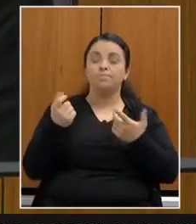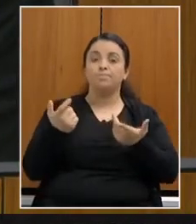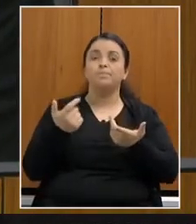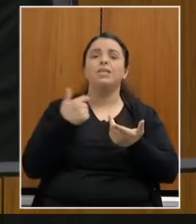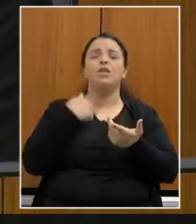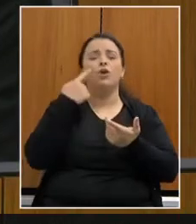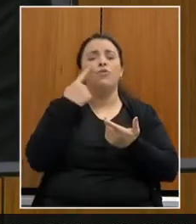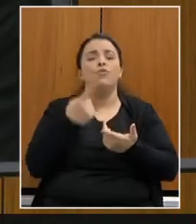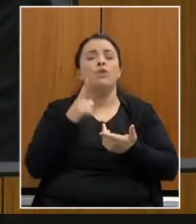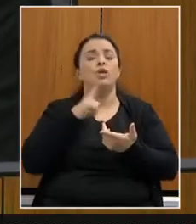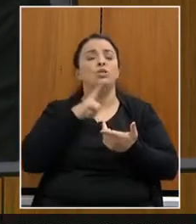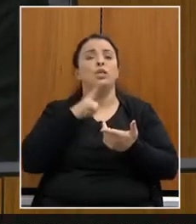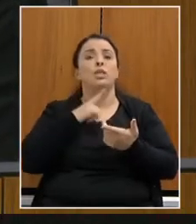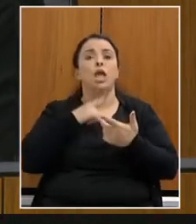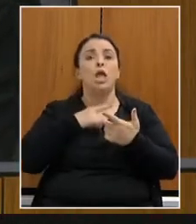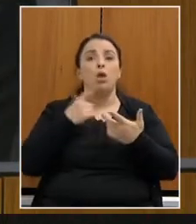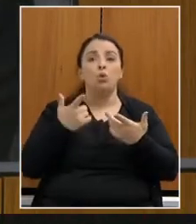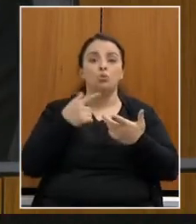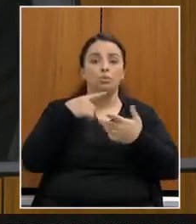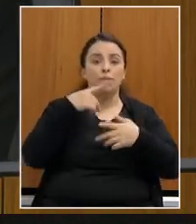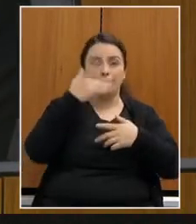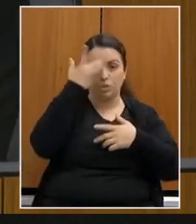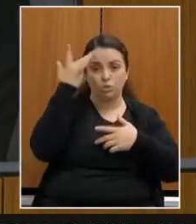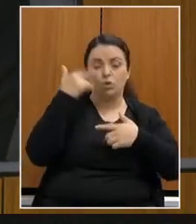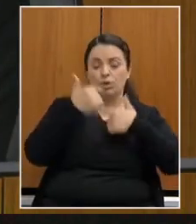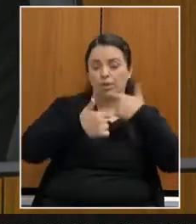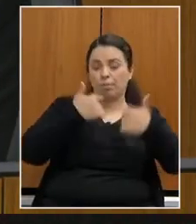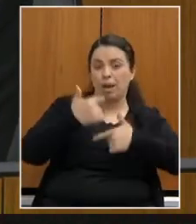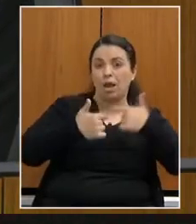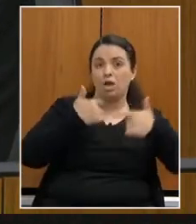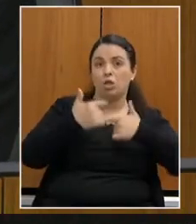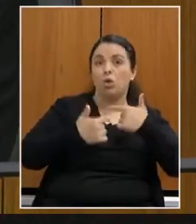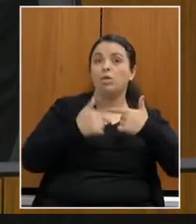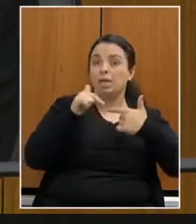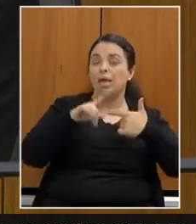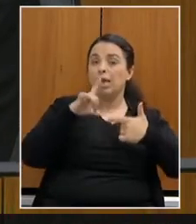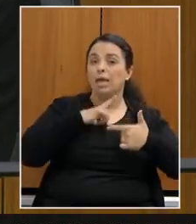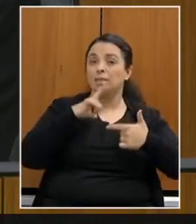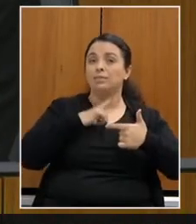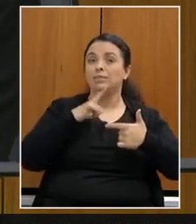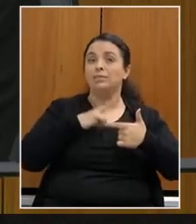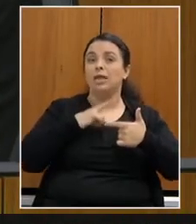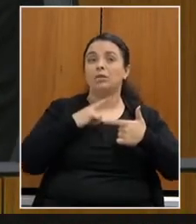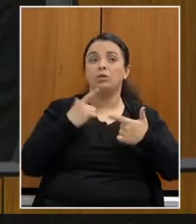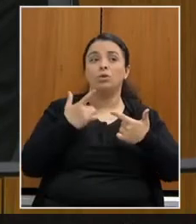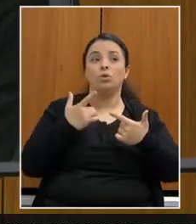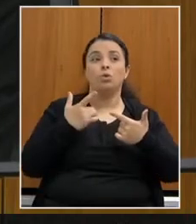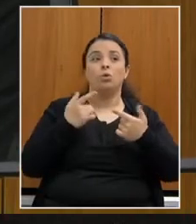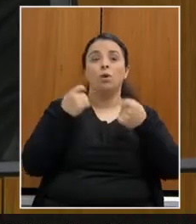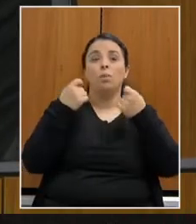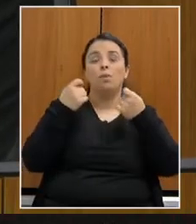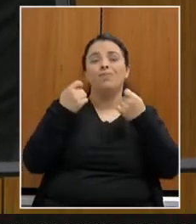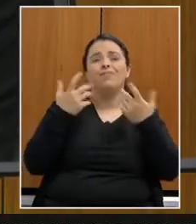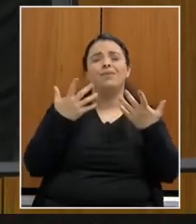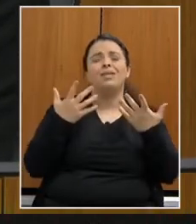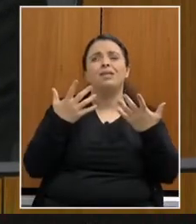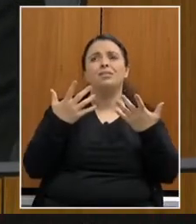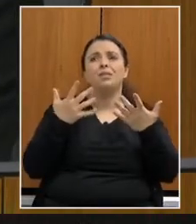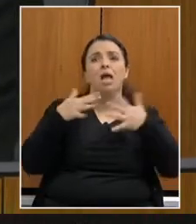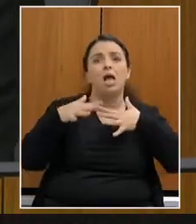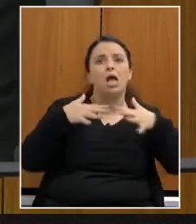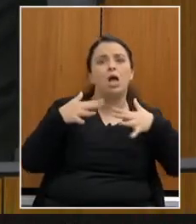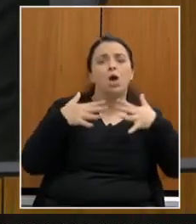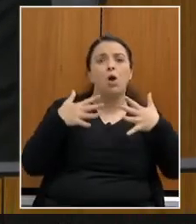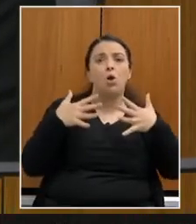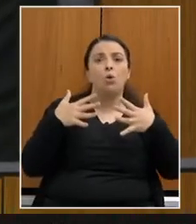movimentação desses trabalhadores e trabalhadoras que hoje atuam diretamente na linha de